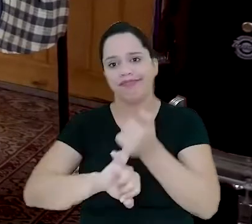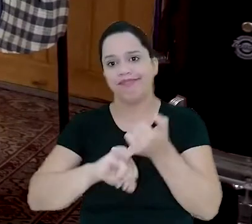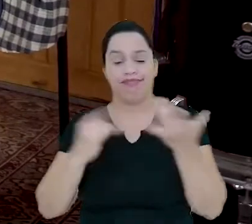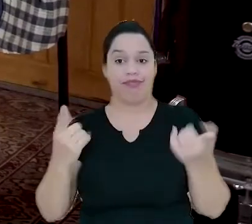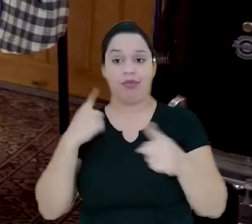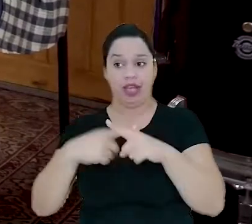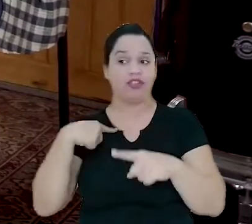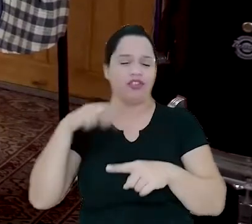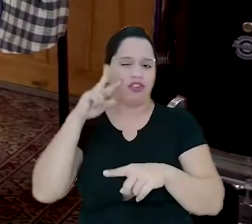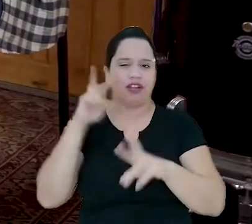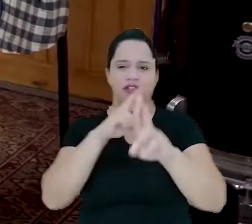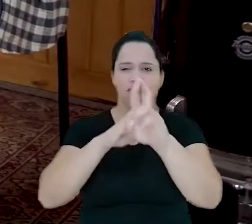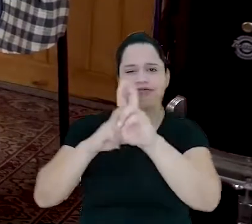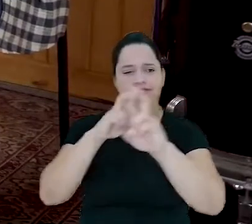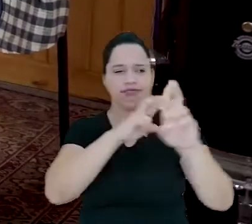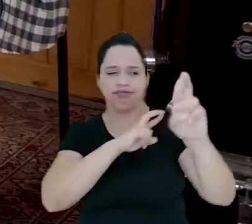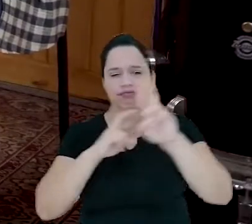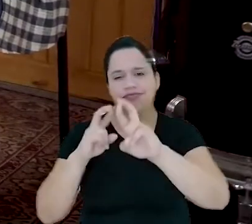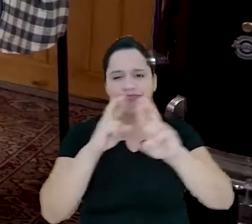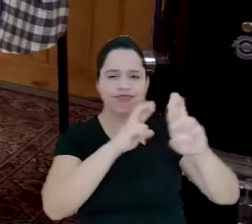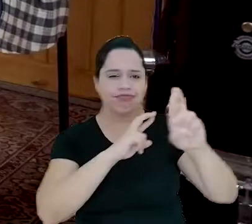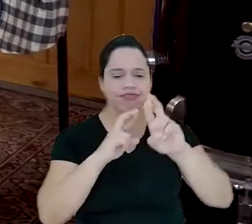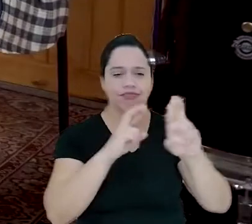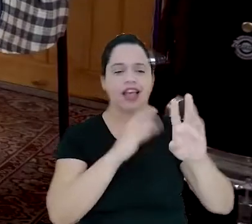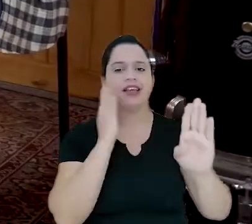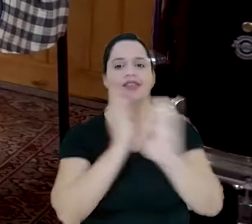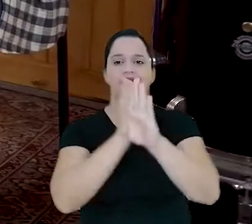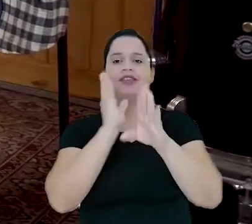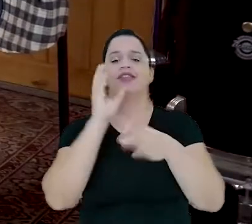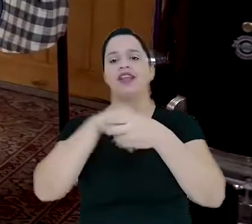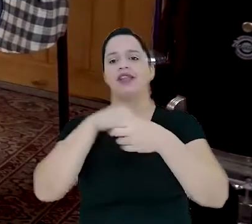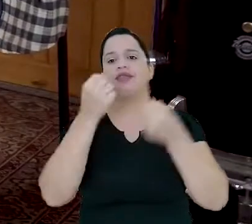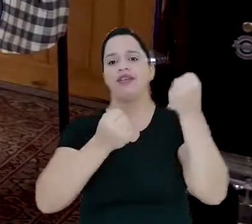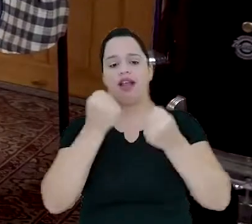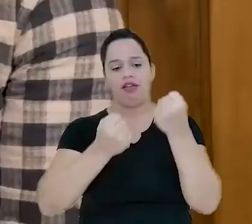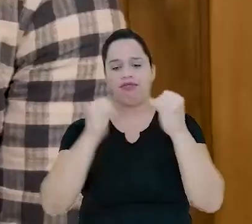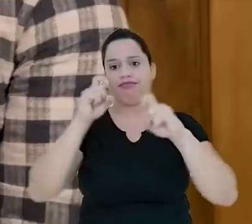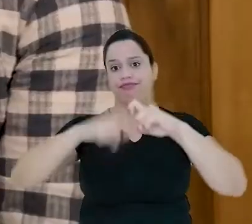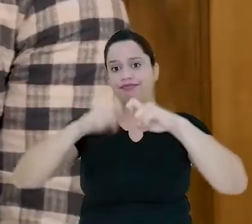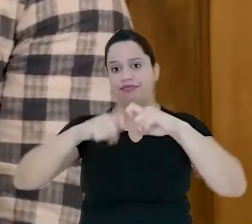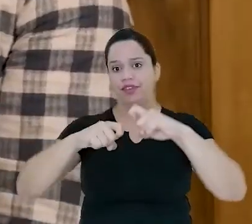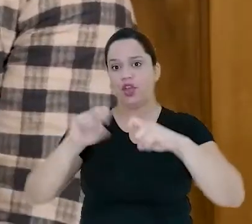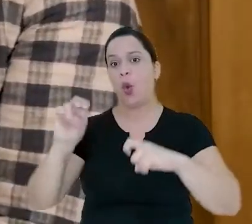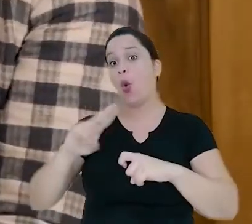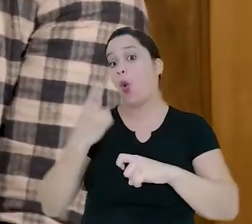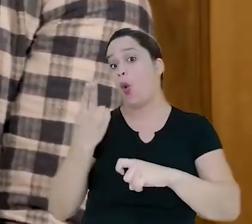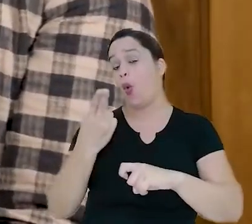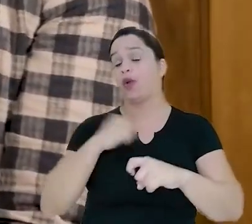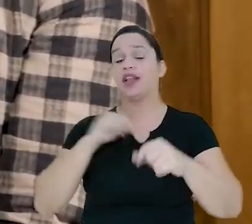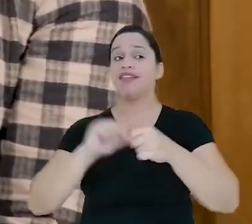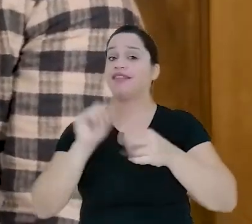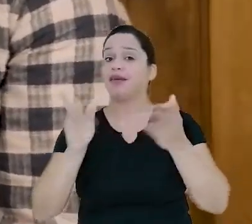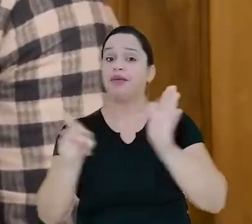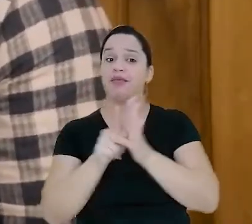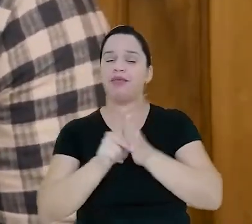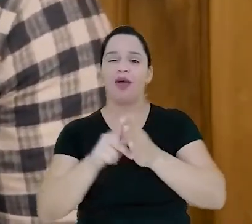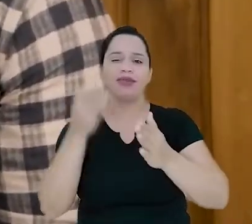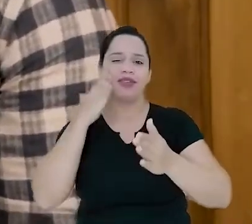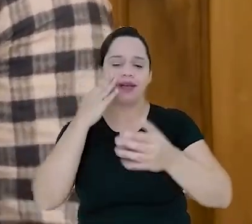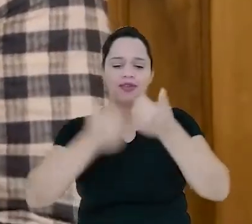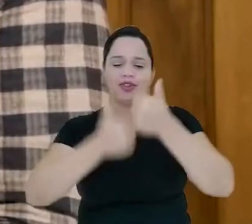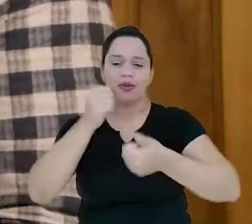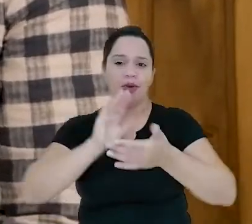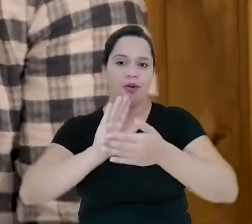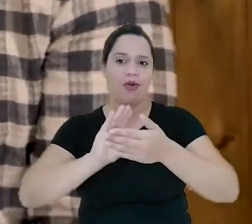dois tiveram dentro do carro. Fizeram sexo dentro do carro. Ou será que eles estavam alongando para uma partida de